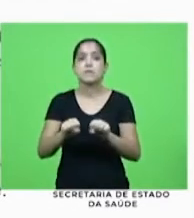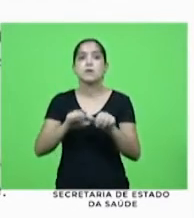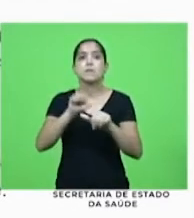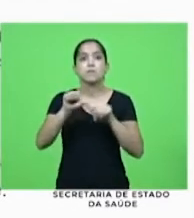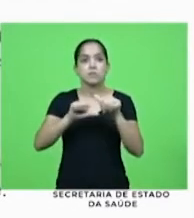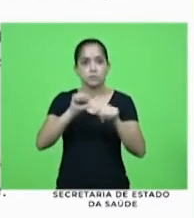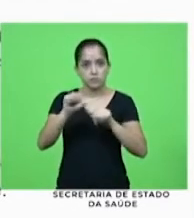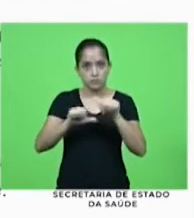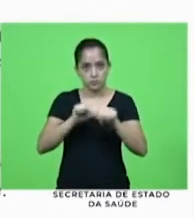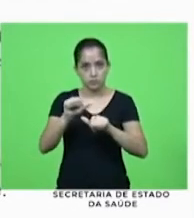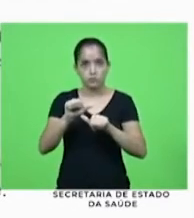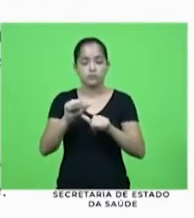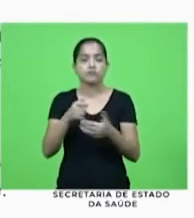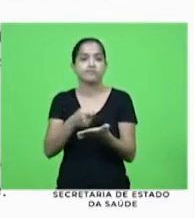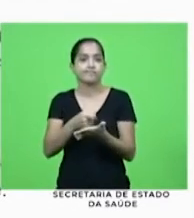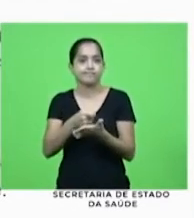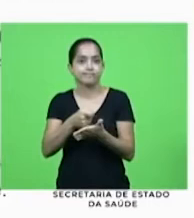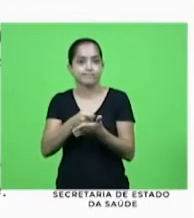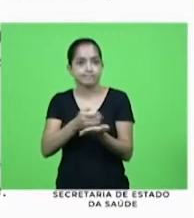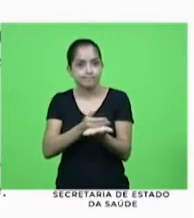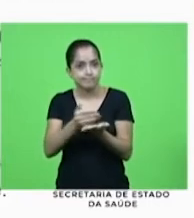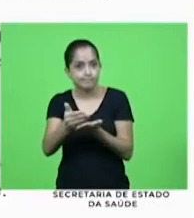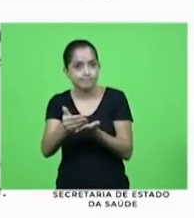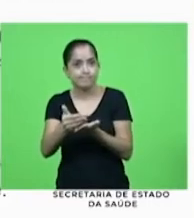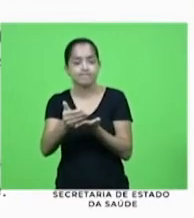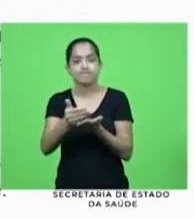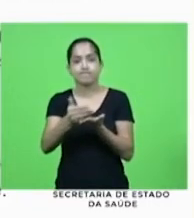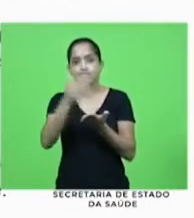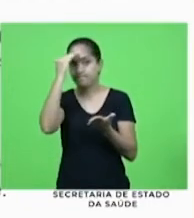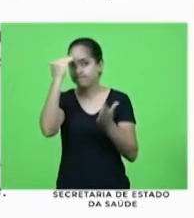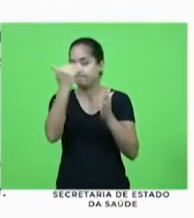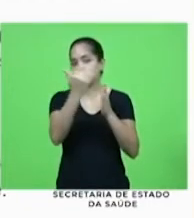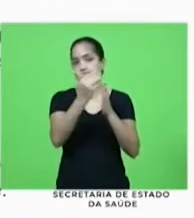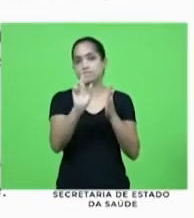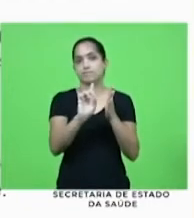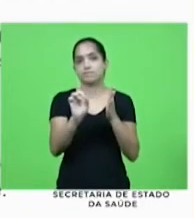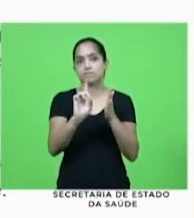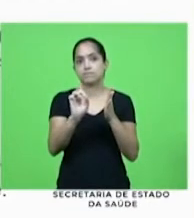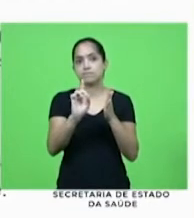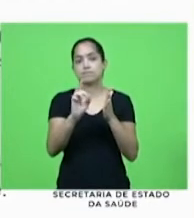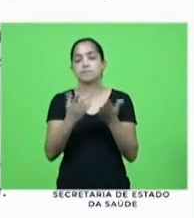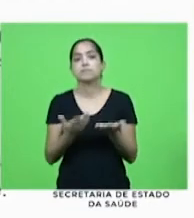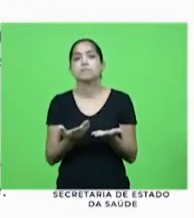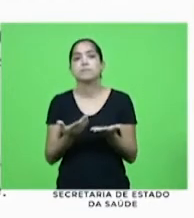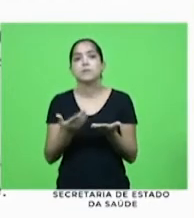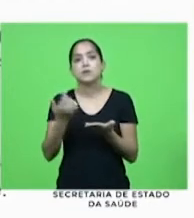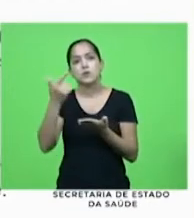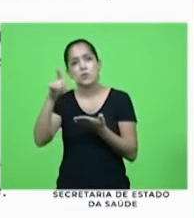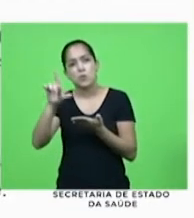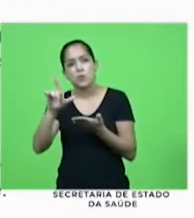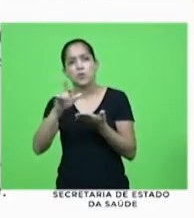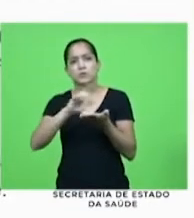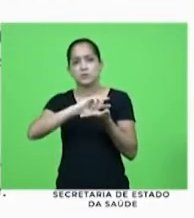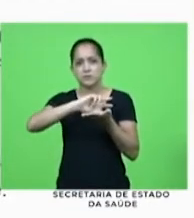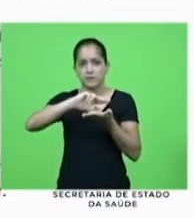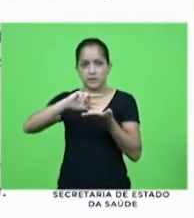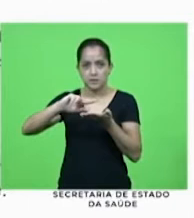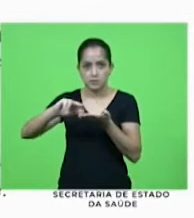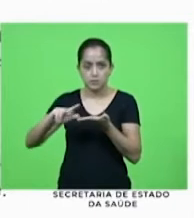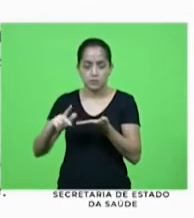a obrigação Inicial que ela não foi cumprida e algumas outras é discrepâncias que estão